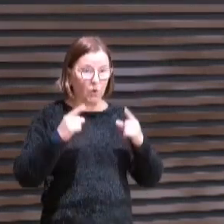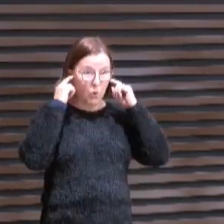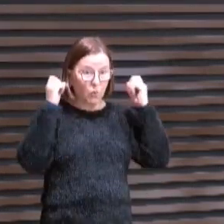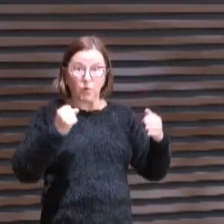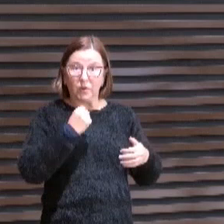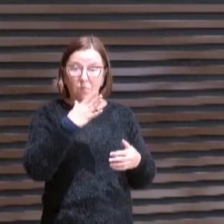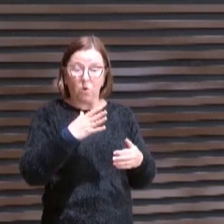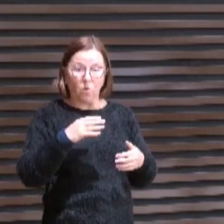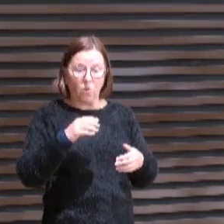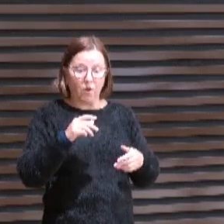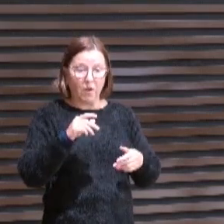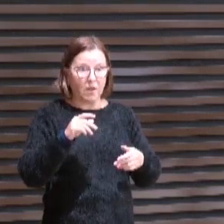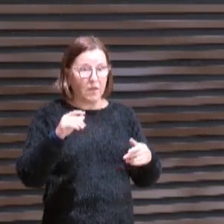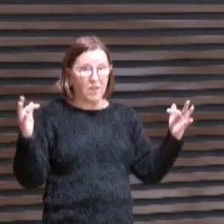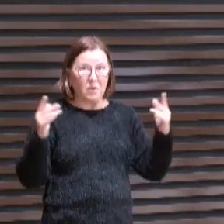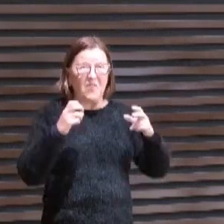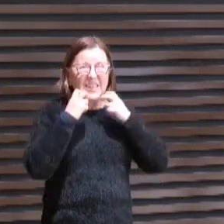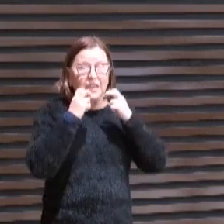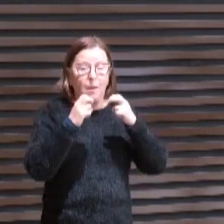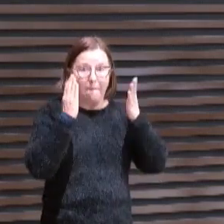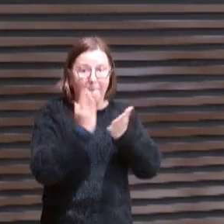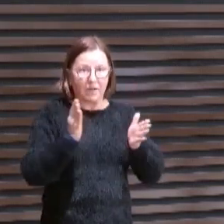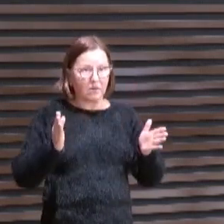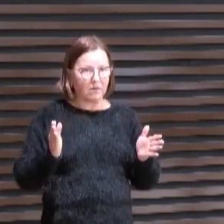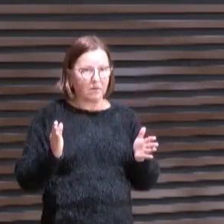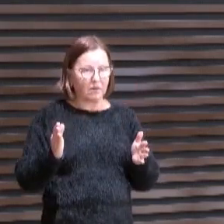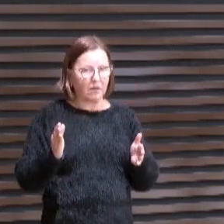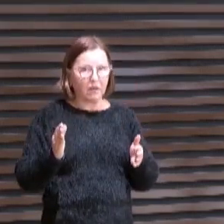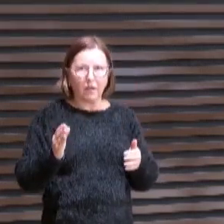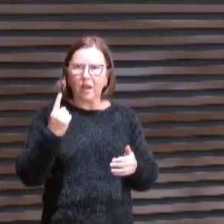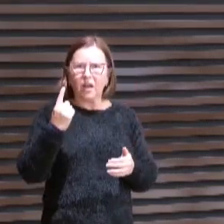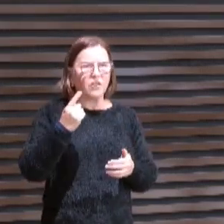gritando. E um gritou: mata esse velho!